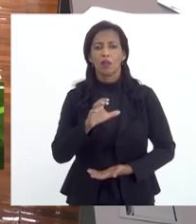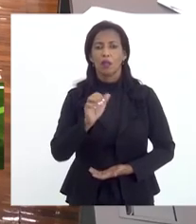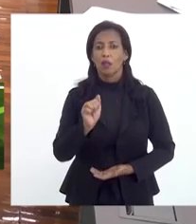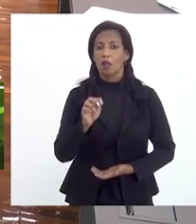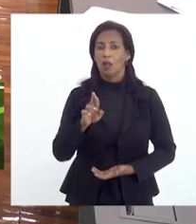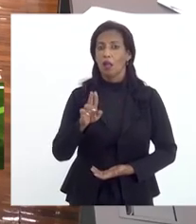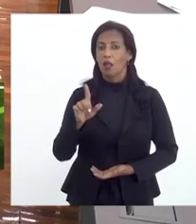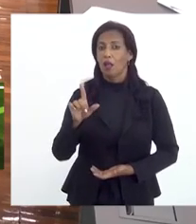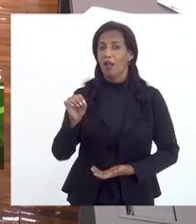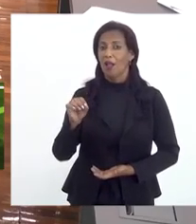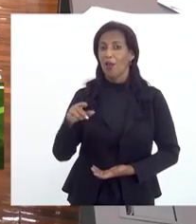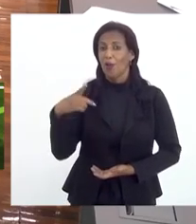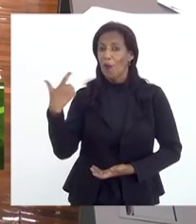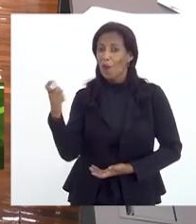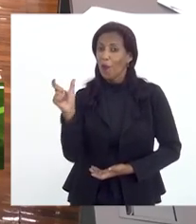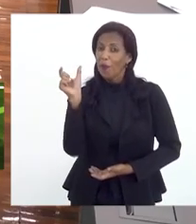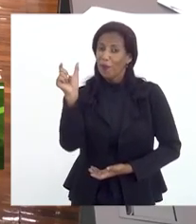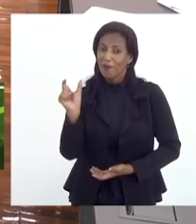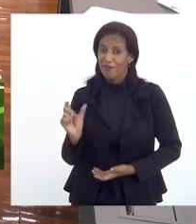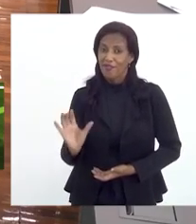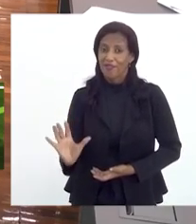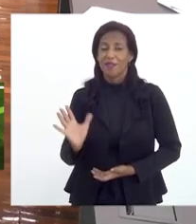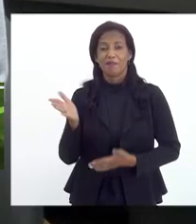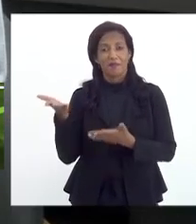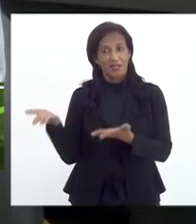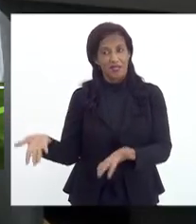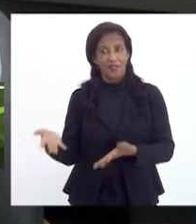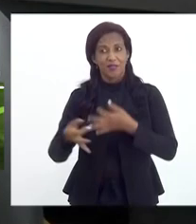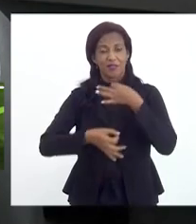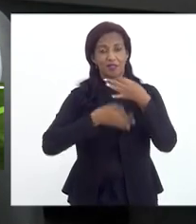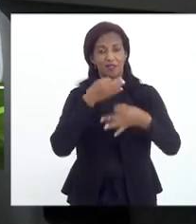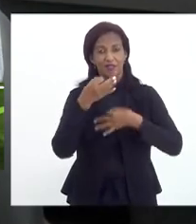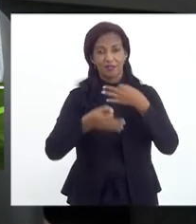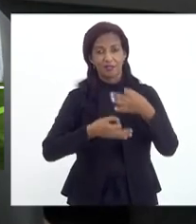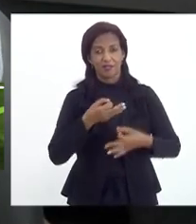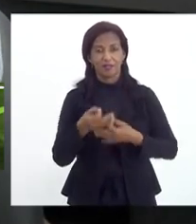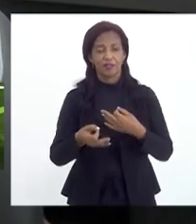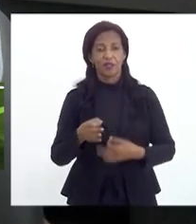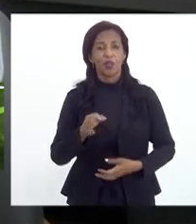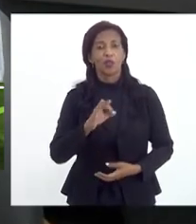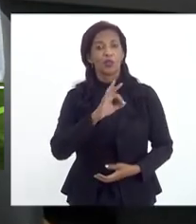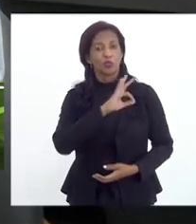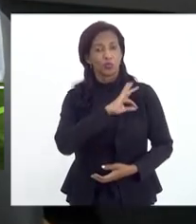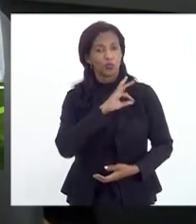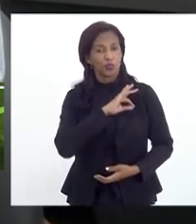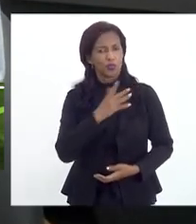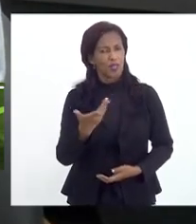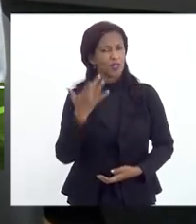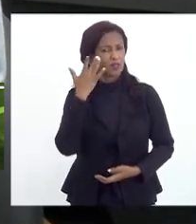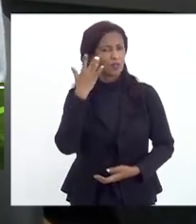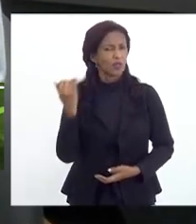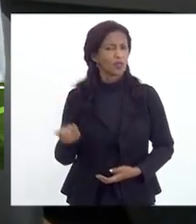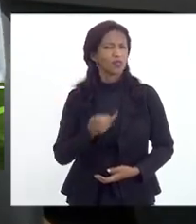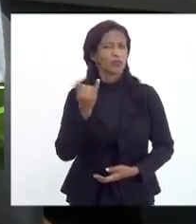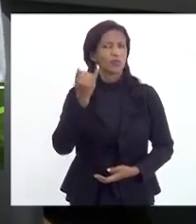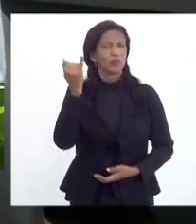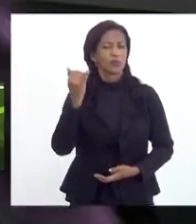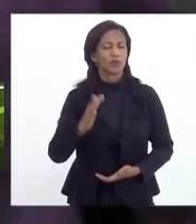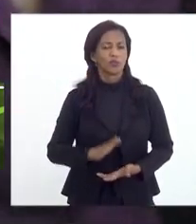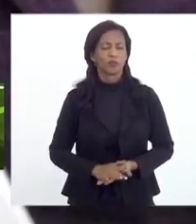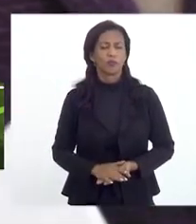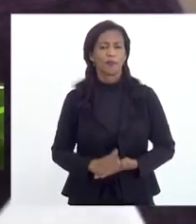Não nas palavras dele Em si Mas enfim Na questão do Dos policiais civis Eu só acho importante Por mais que seja